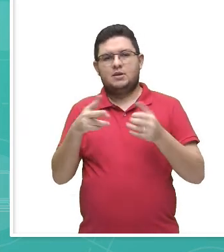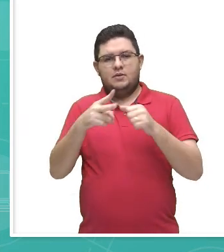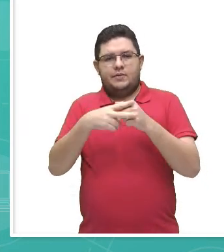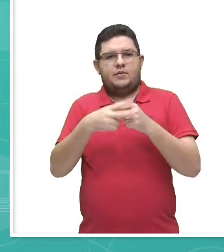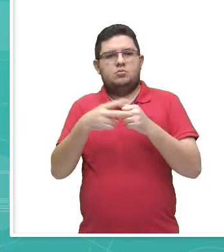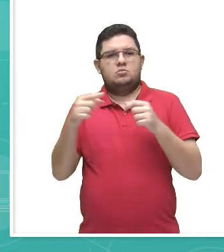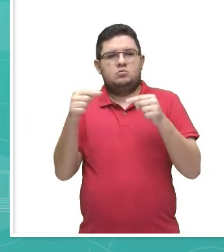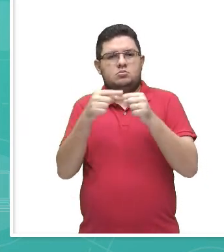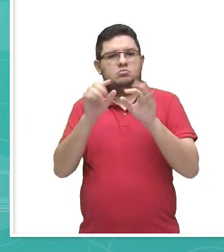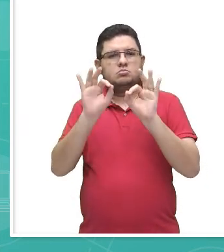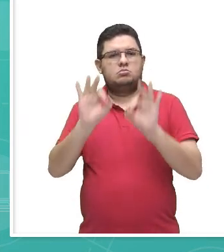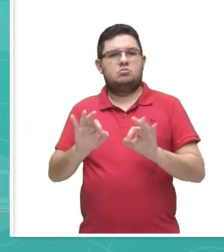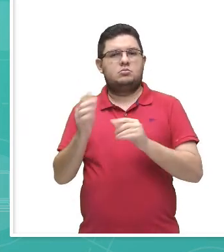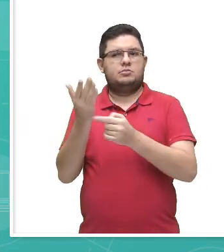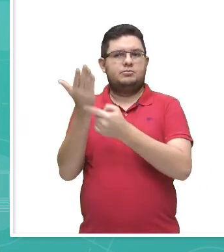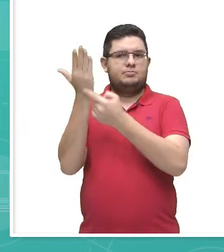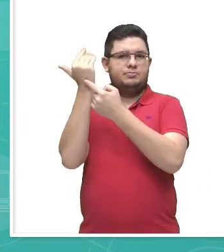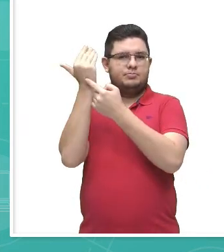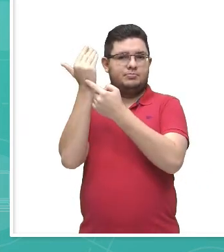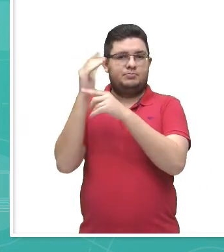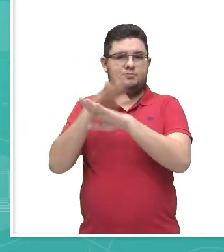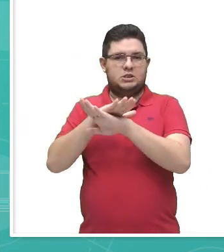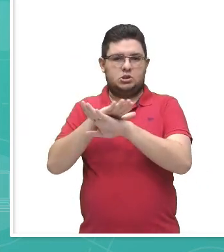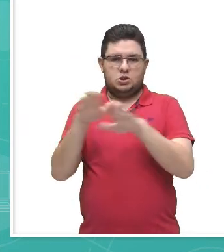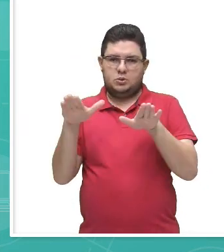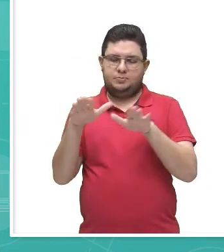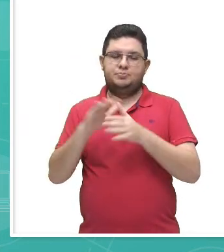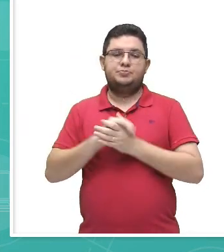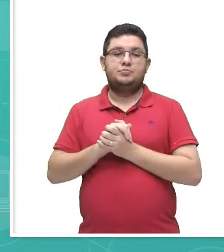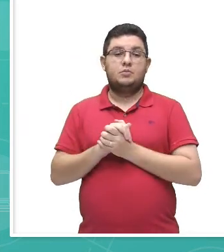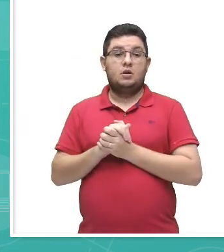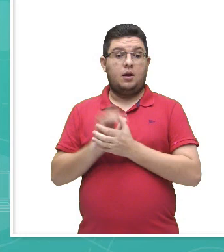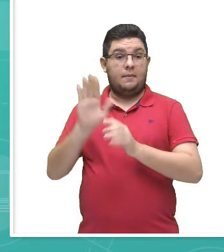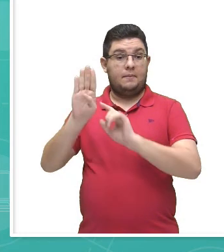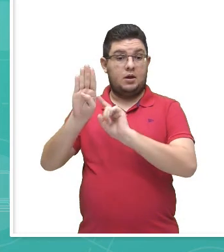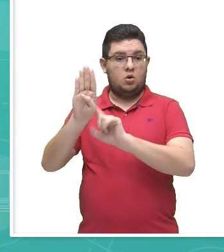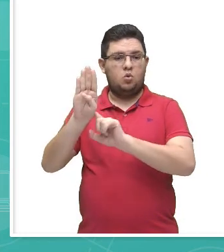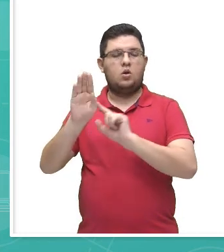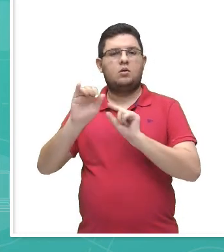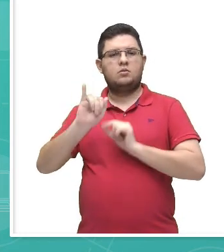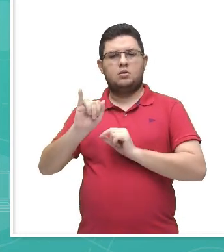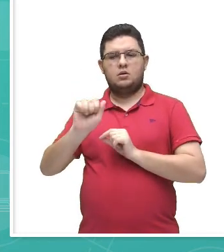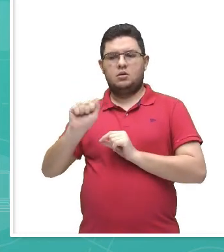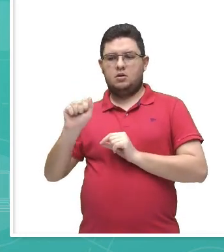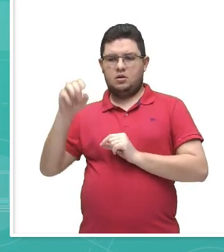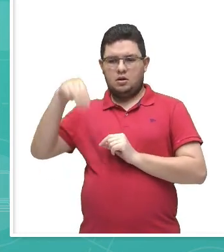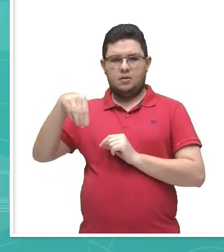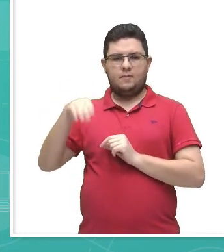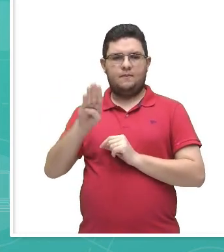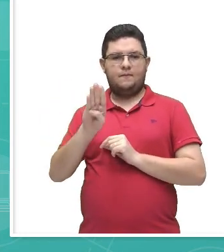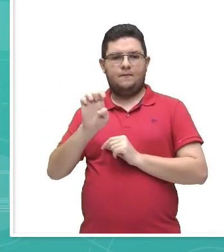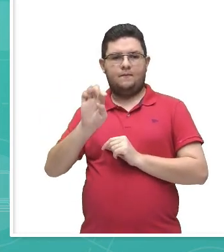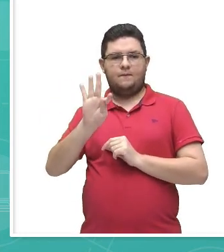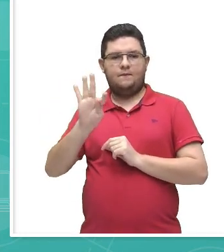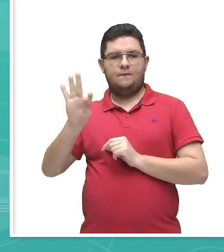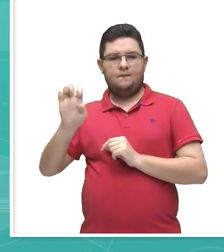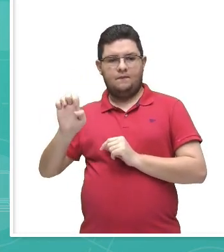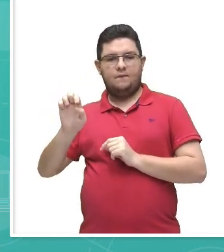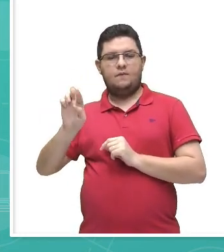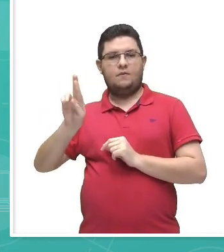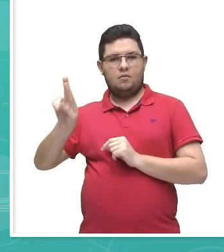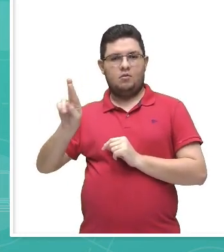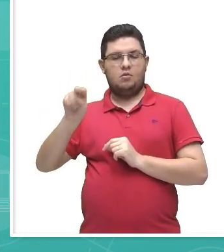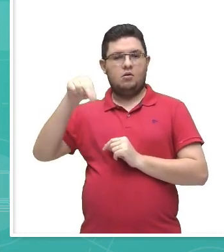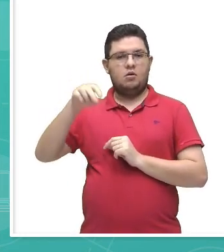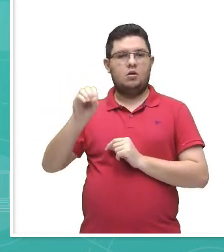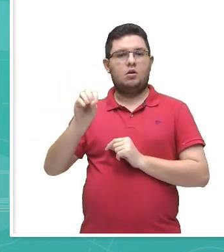seja o passado. A letra B, I am better now. Eu estou melhor, me sinto melhor agora, estou melhor agora. Eu tenho, então, o verbo